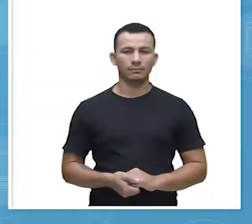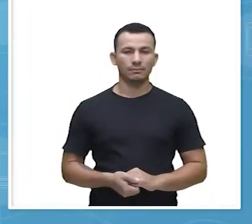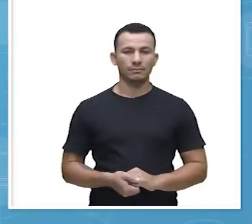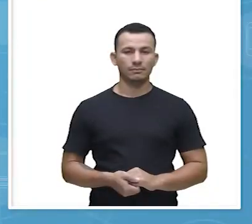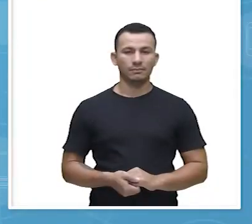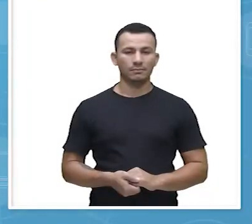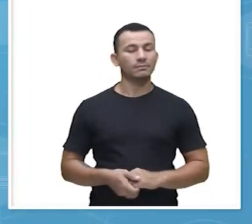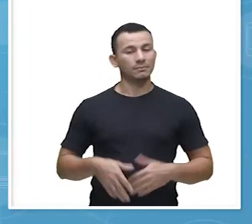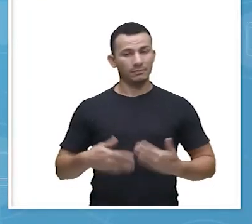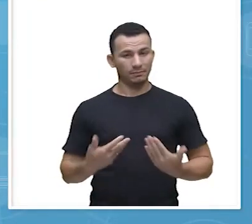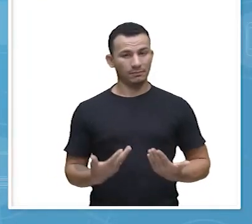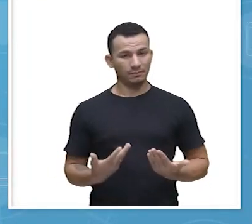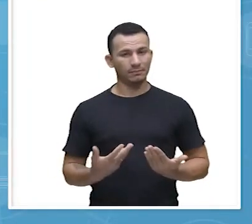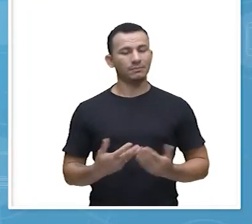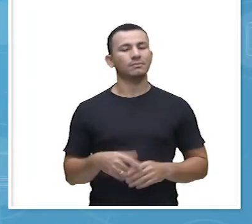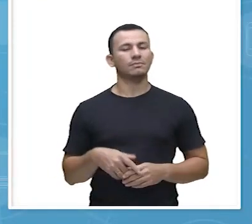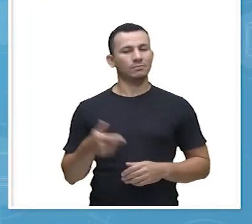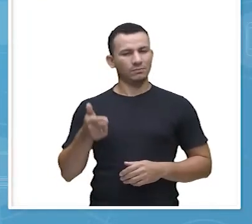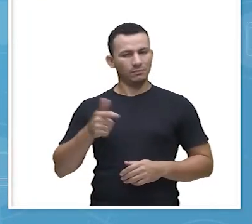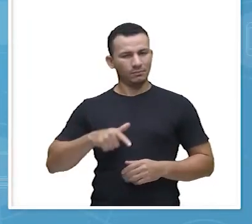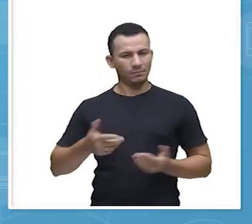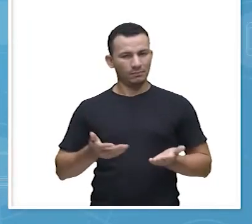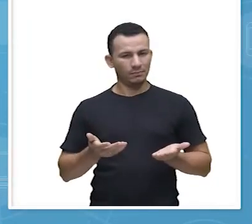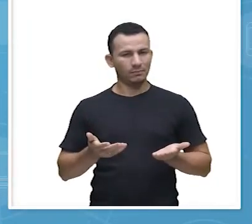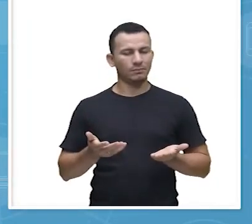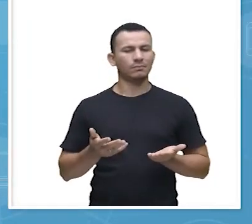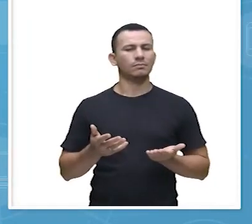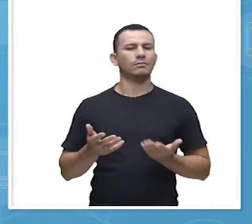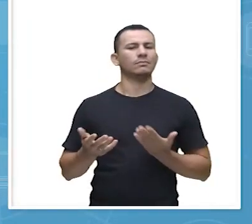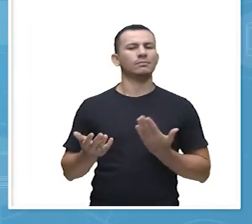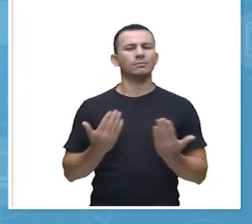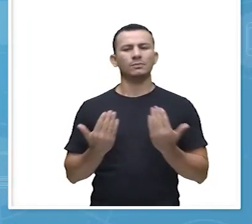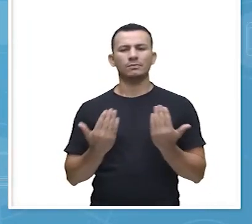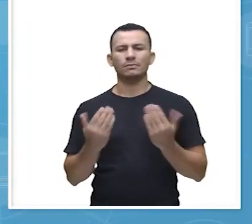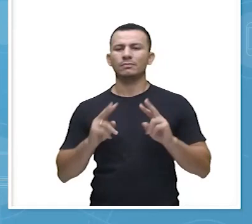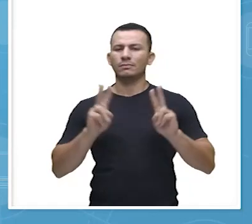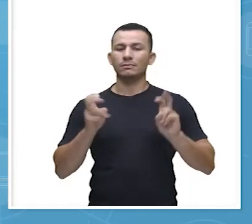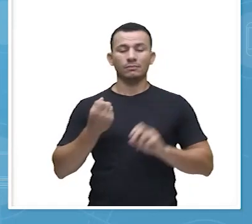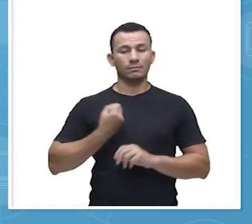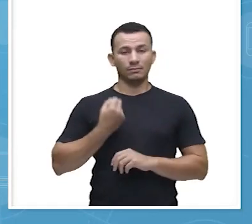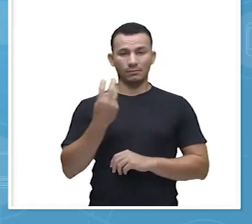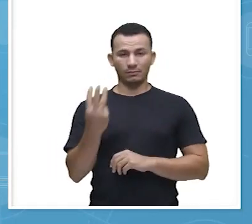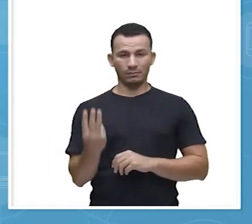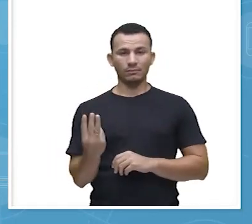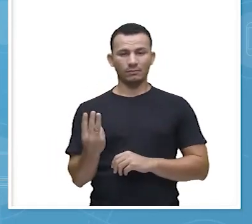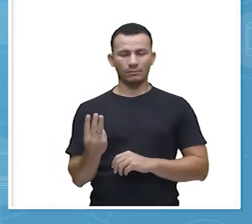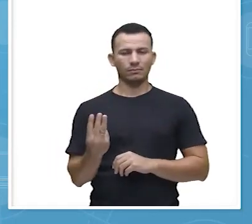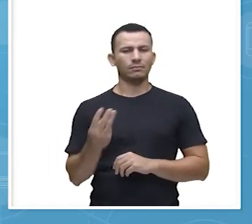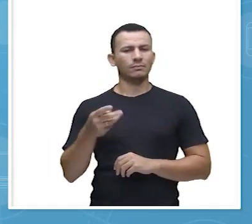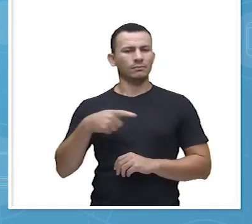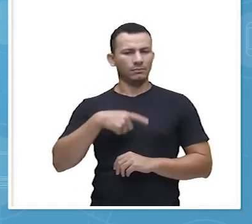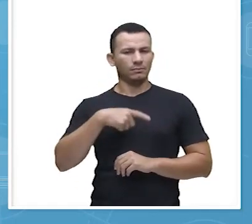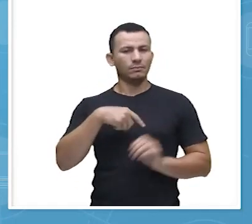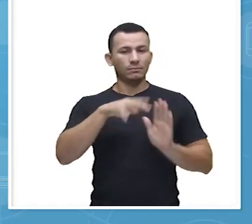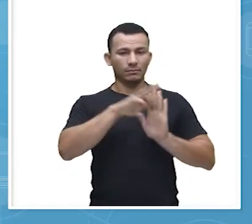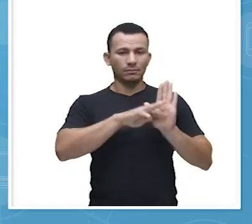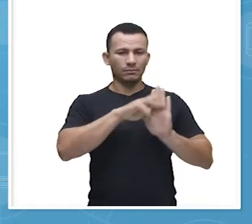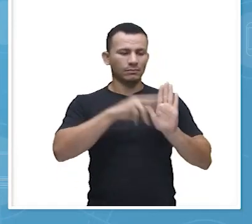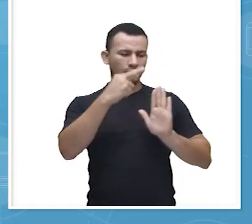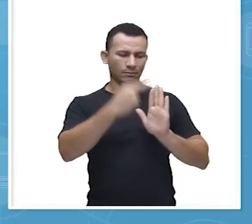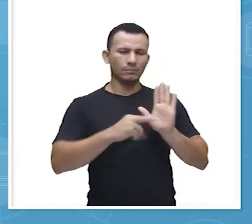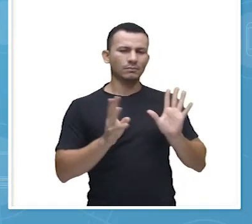Muito bem, então retornamos mais uma vez agora para comentar a questão 3, que tinha novamente um pequeno texto que dizia